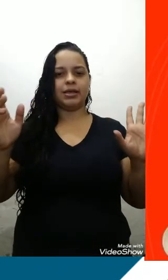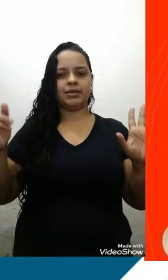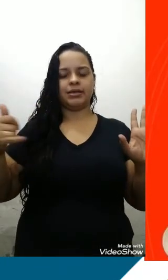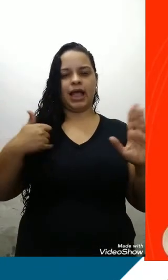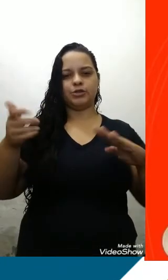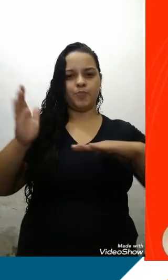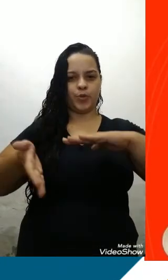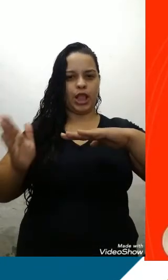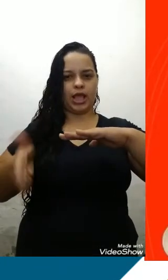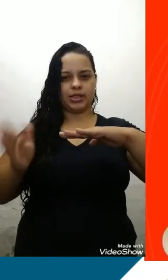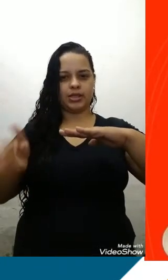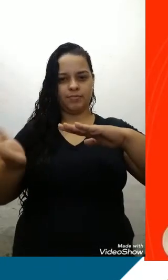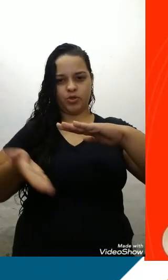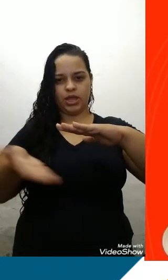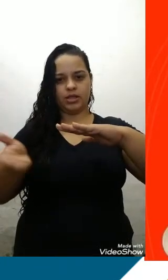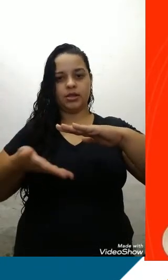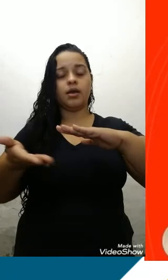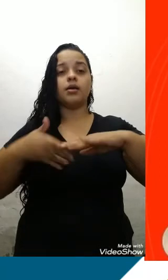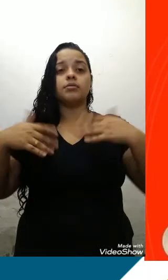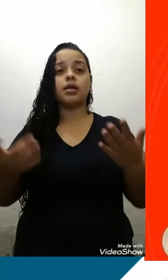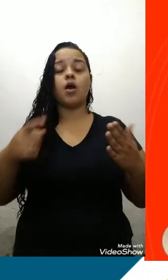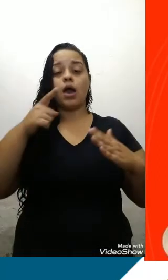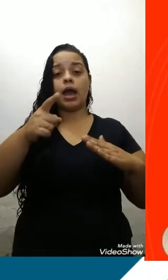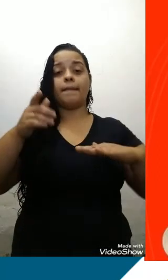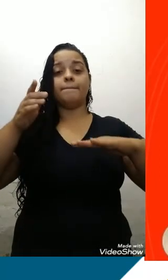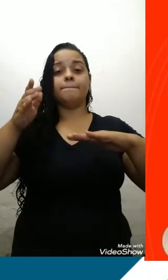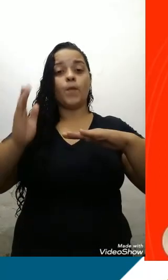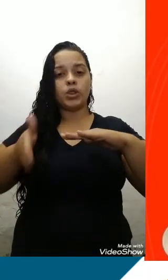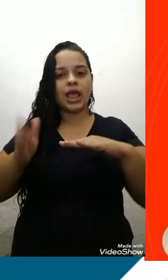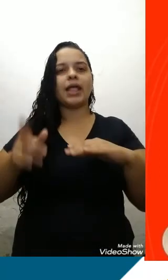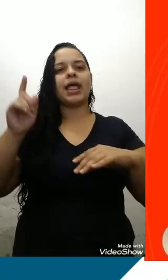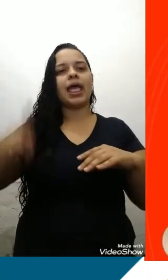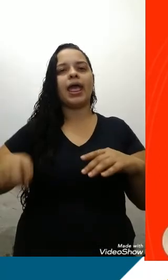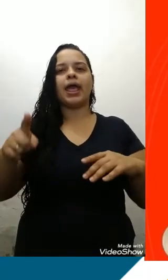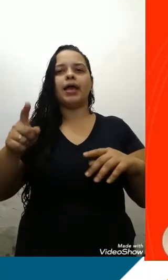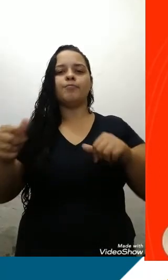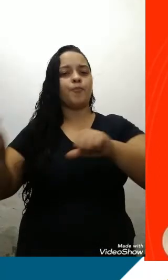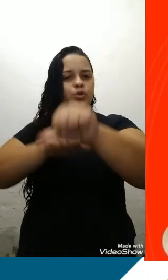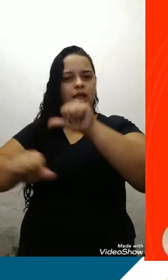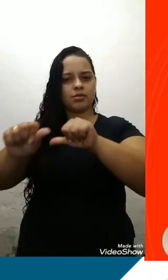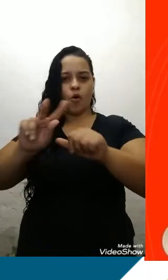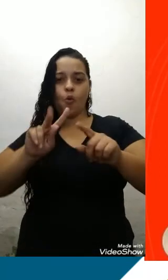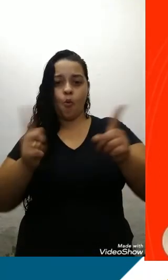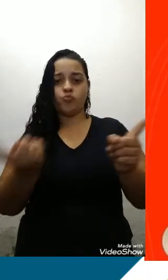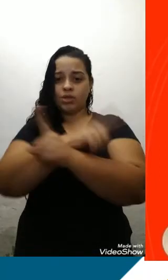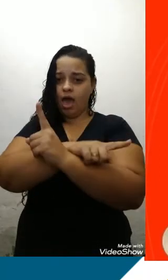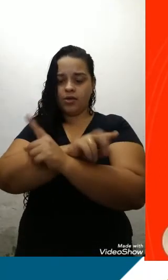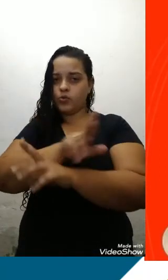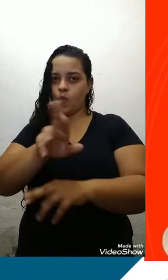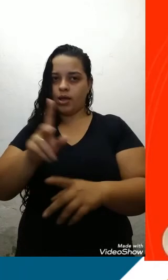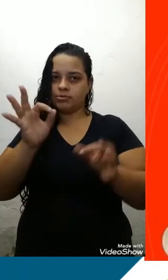para a burguesia, pelo contrário. A era moderna está colocando a burguesia em protagonismo. Letra C fala da repulsa à